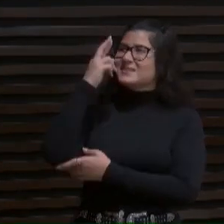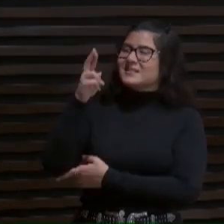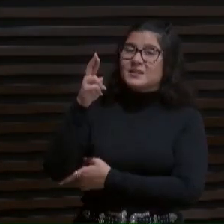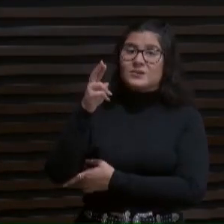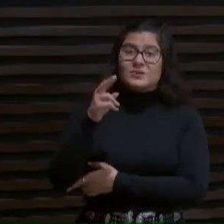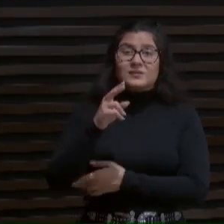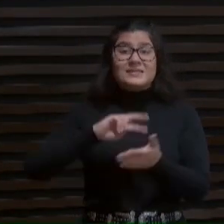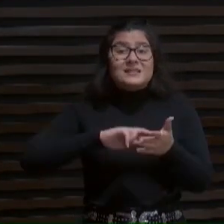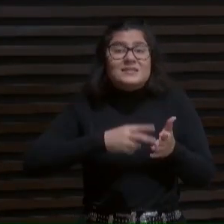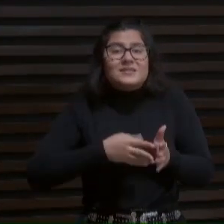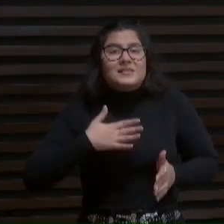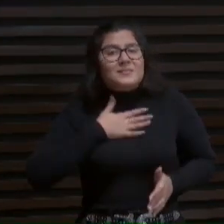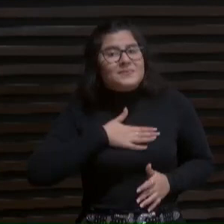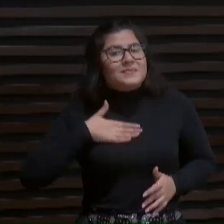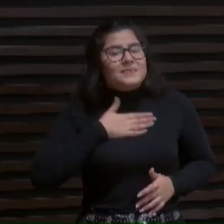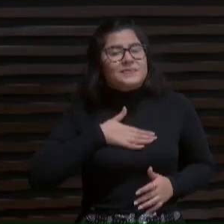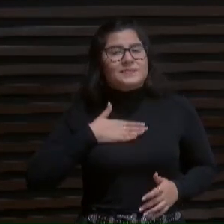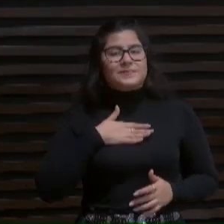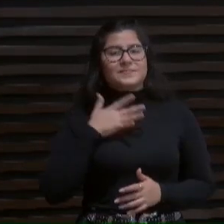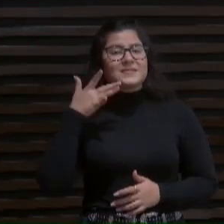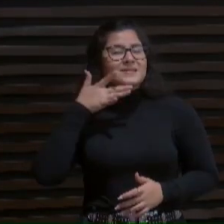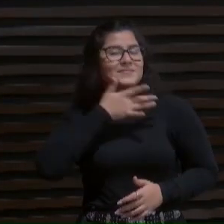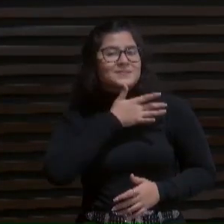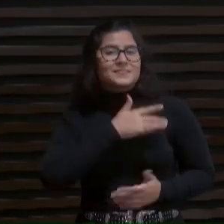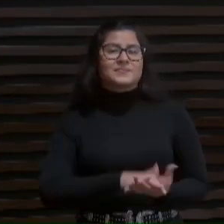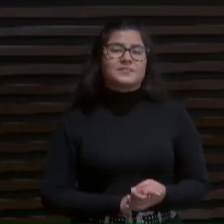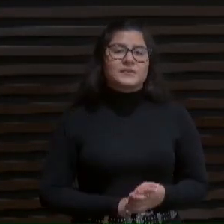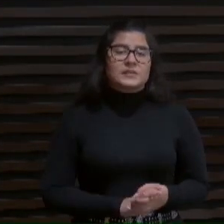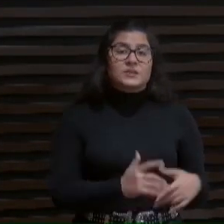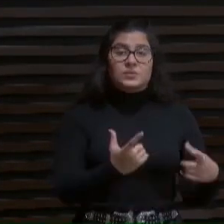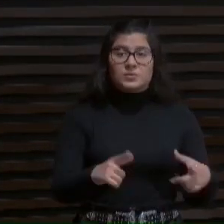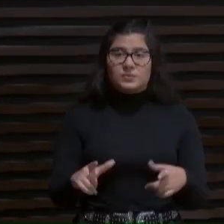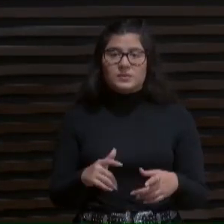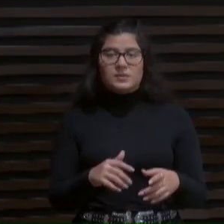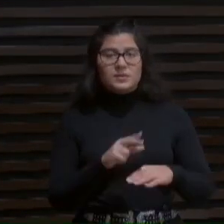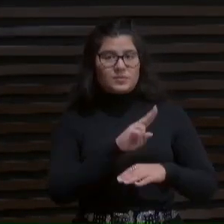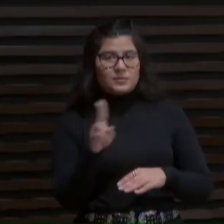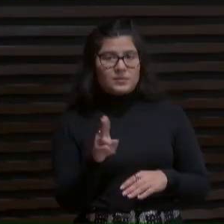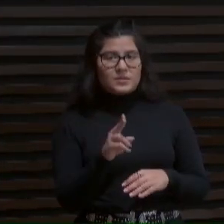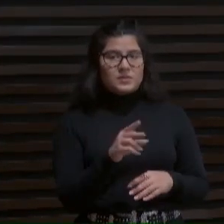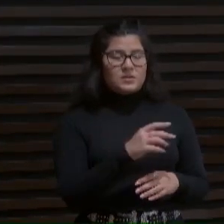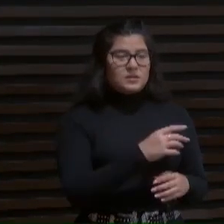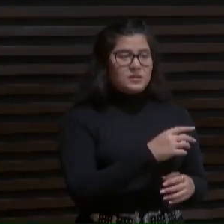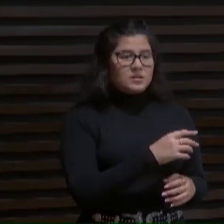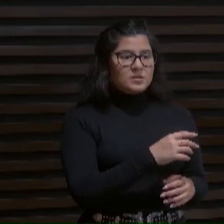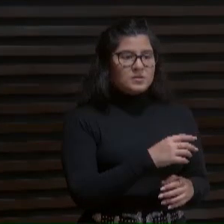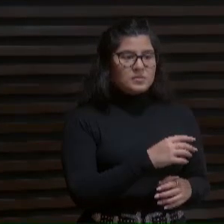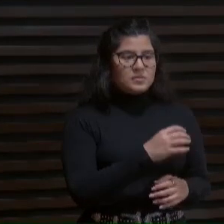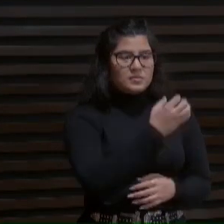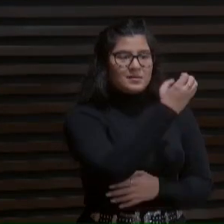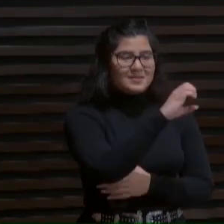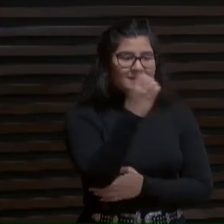significa prazer, delícia, a palavra Éden. E aquele lugar era chamado de jardim da delícia, o jardim do prazer, não por causa que aquilo era um